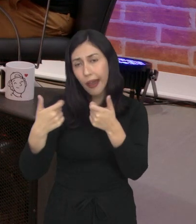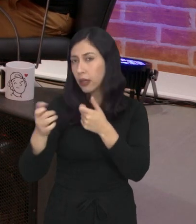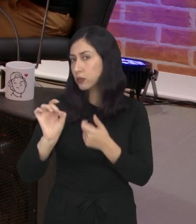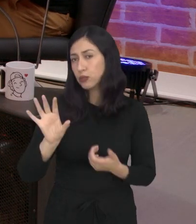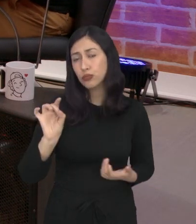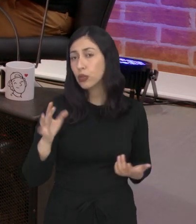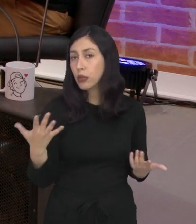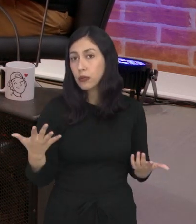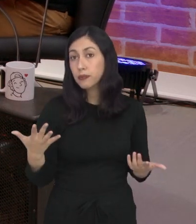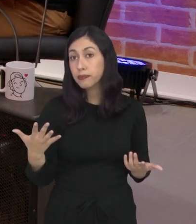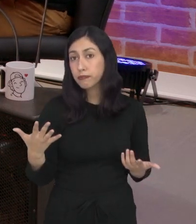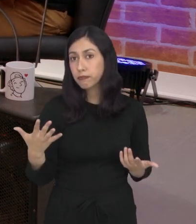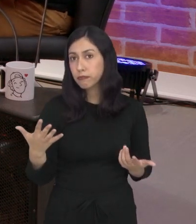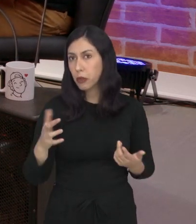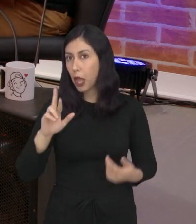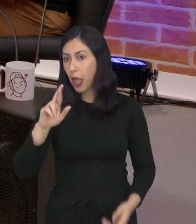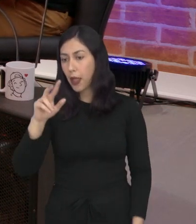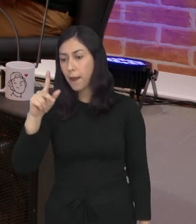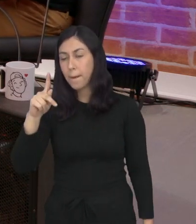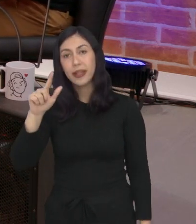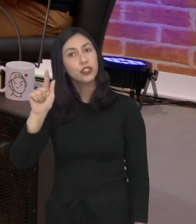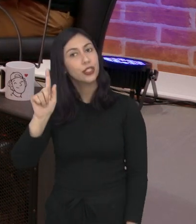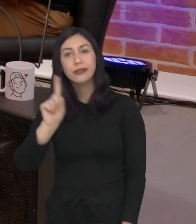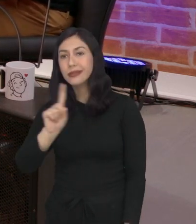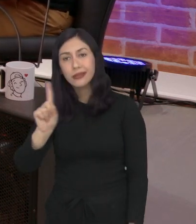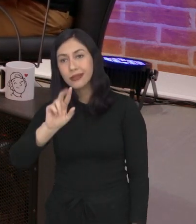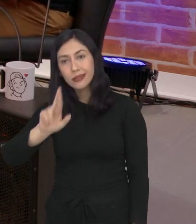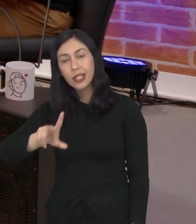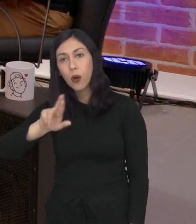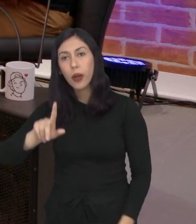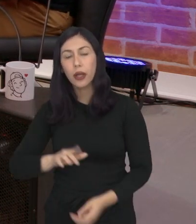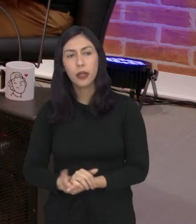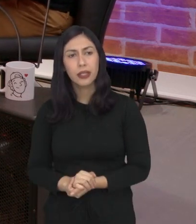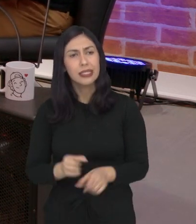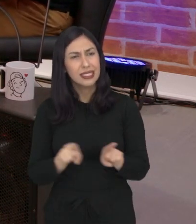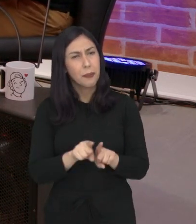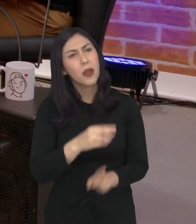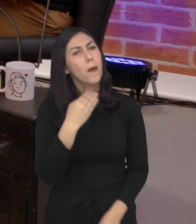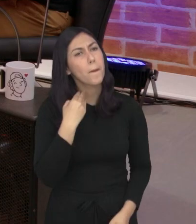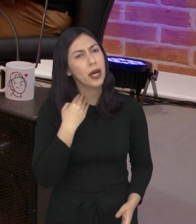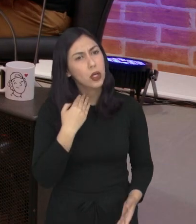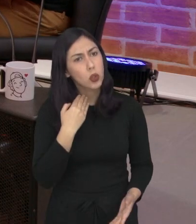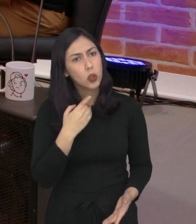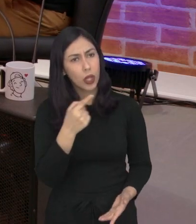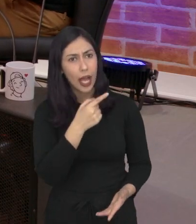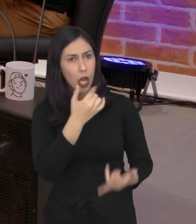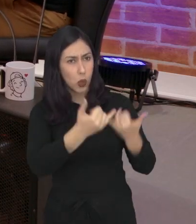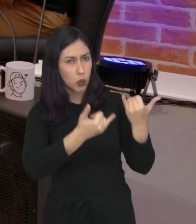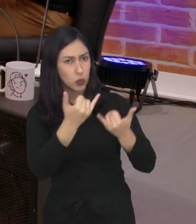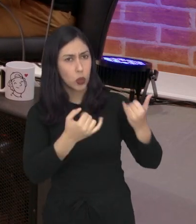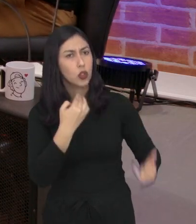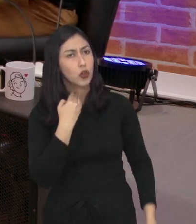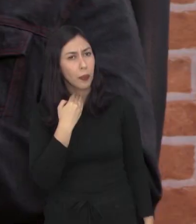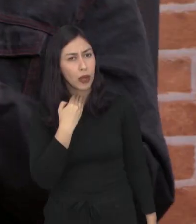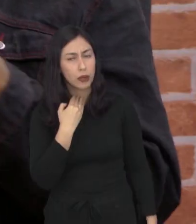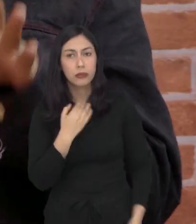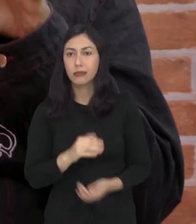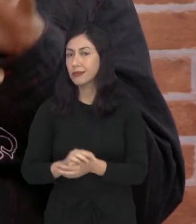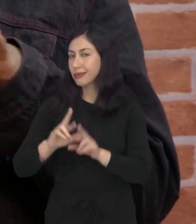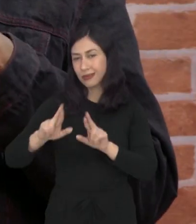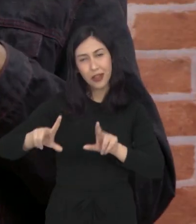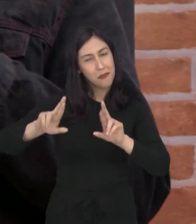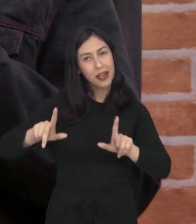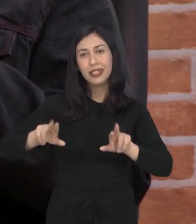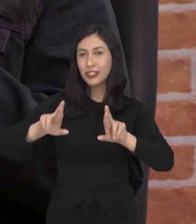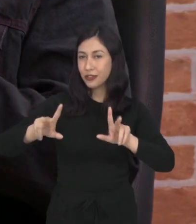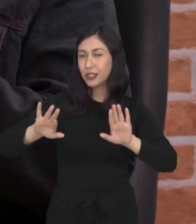por exemplo. Mas o War, ele é um jogo de guerra que você Banco vai ter o seu Imobiliário objetivo. não é o RPG, então. Não, também. Ele foge totalmente. Eu acho que a gente pode até